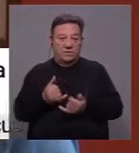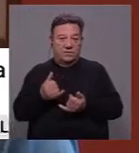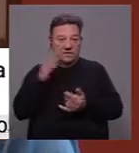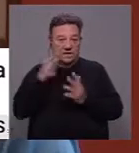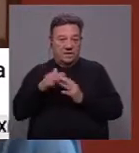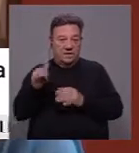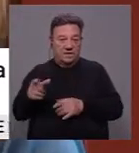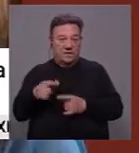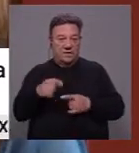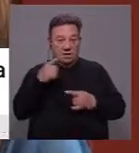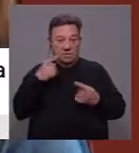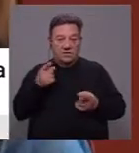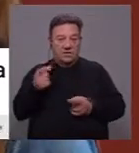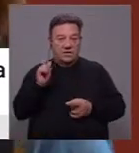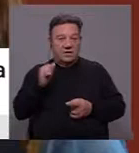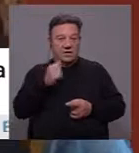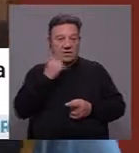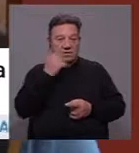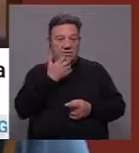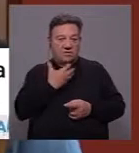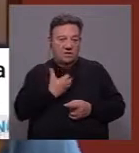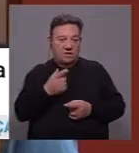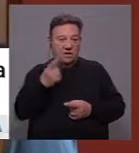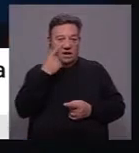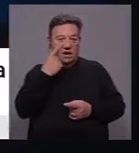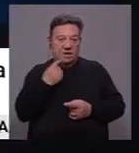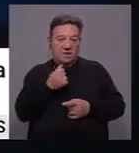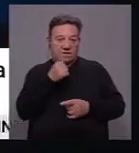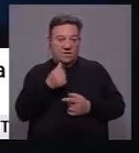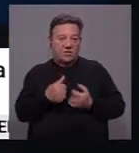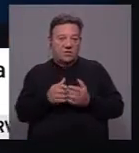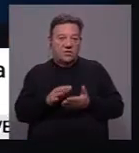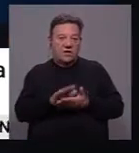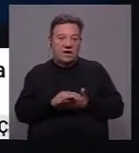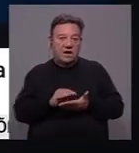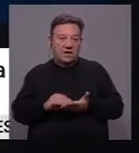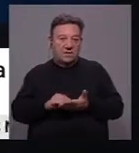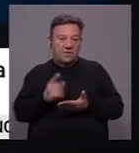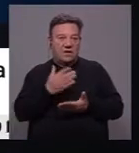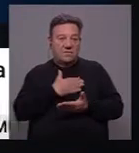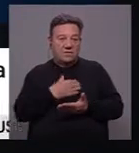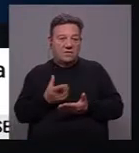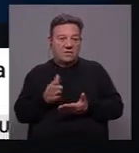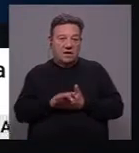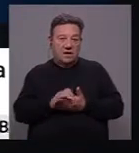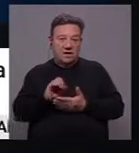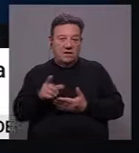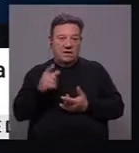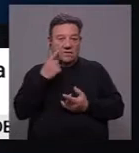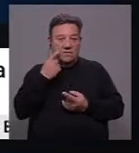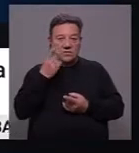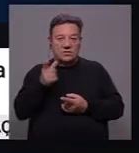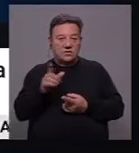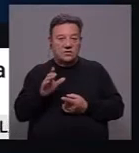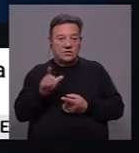a guerra e que mostram essa dor dele, são as lágrimas, todo este período, as cartas escritas para um amigo, mostram este lado de Zé Rodrigues. Ele